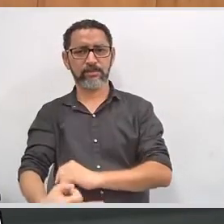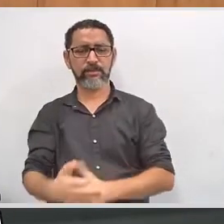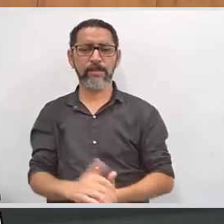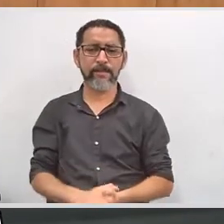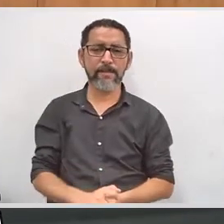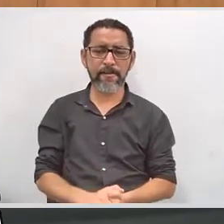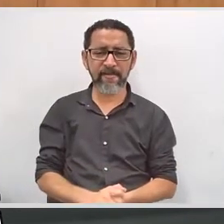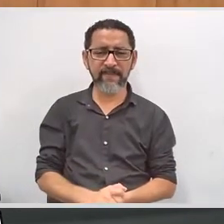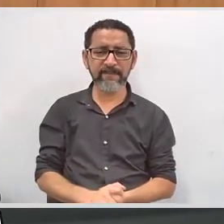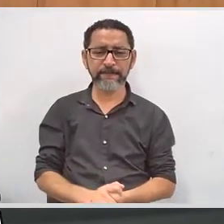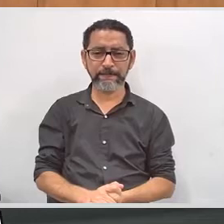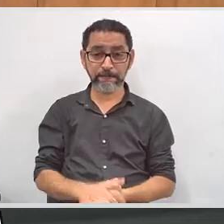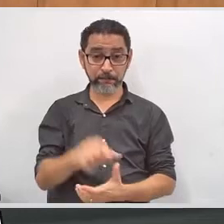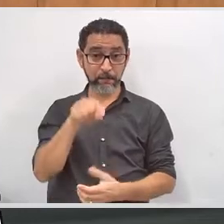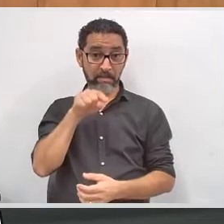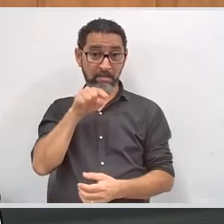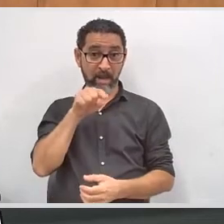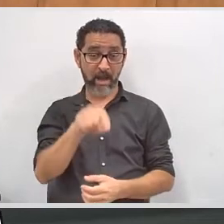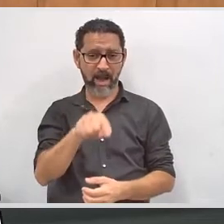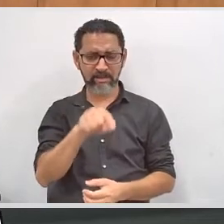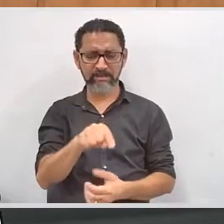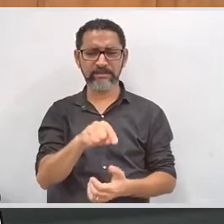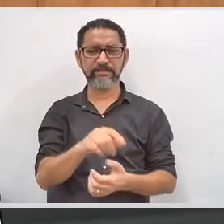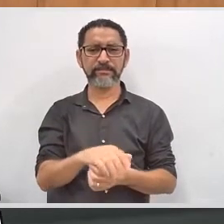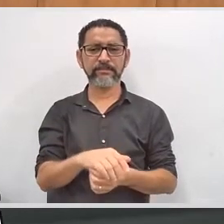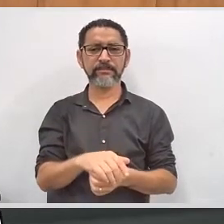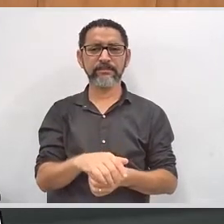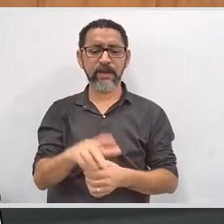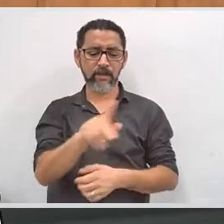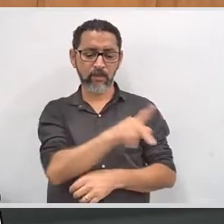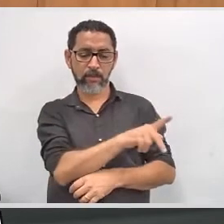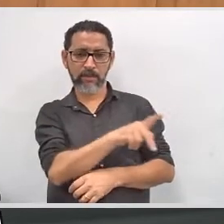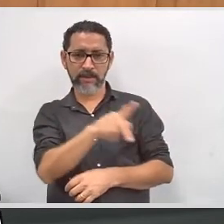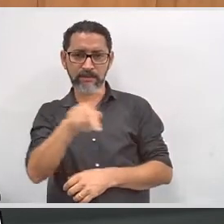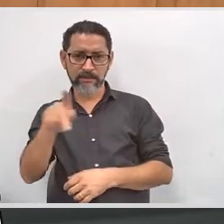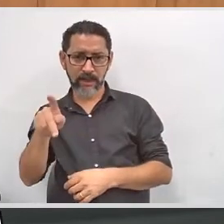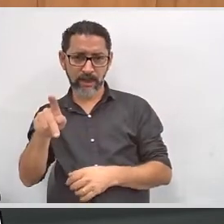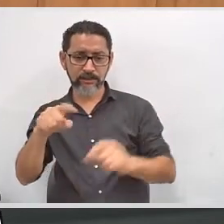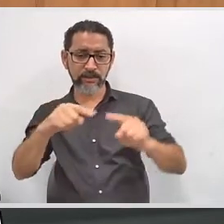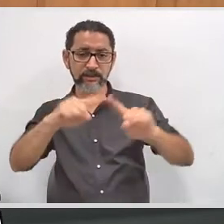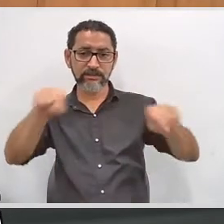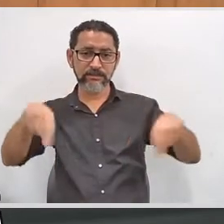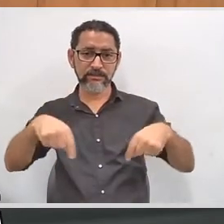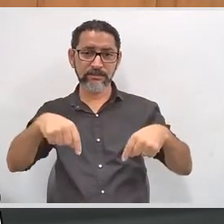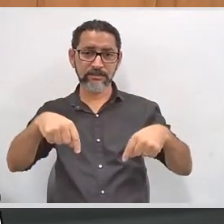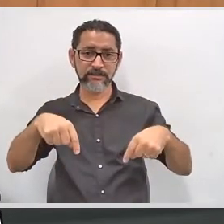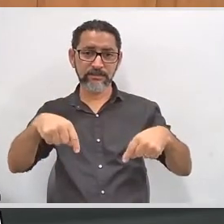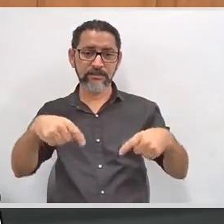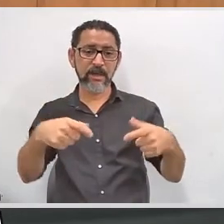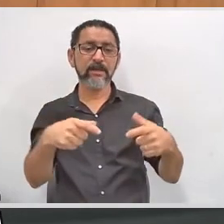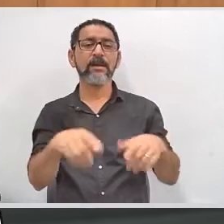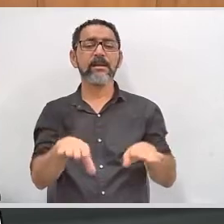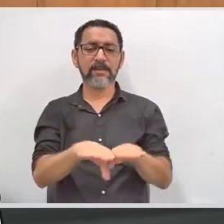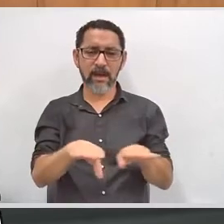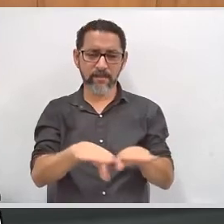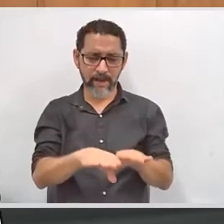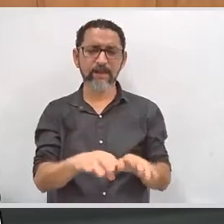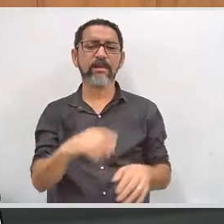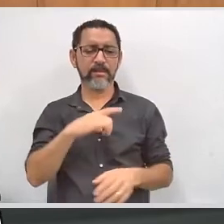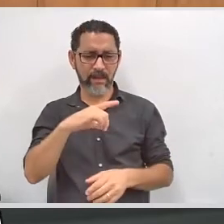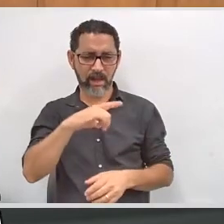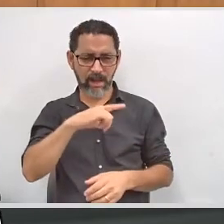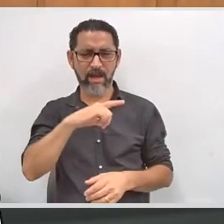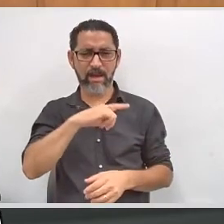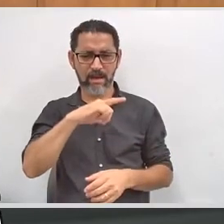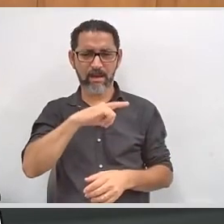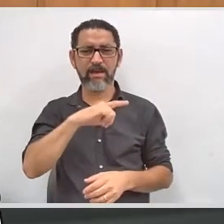encontram. E, nesse caso, o presidente da sessão, o chefe da mesa, no momento lá da votação,